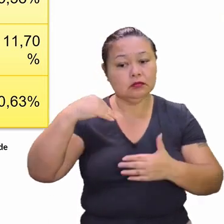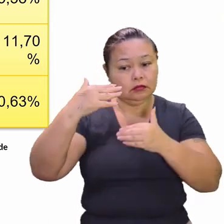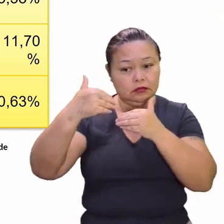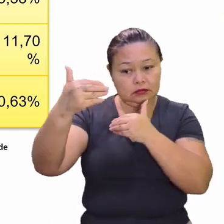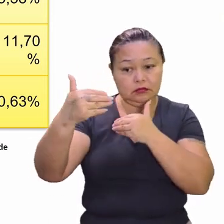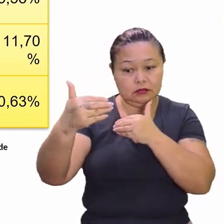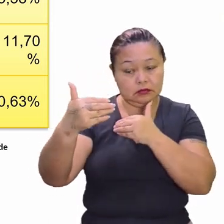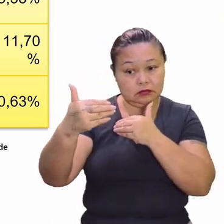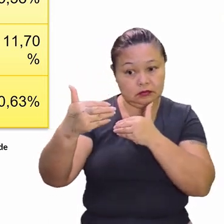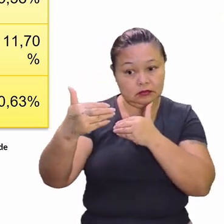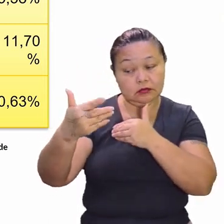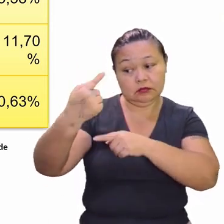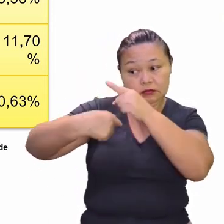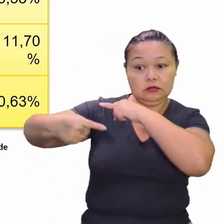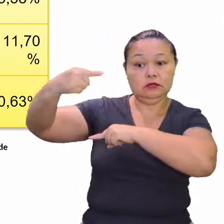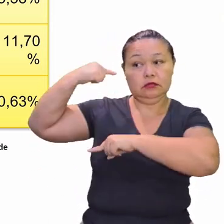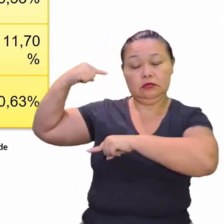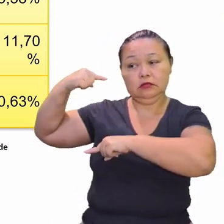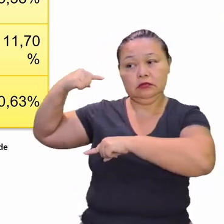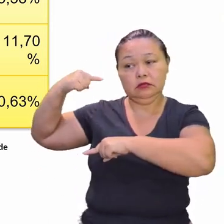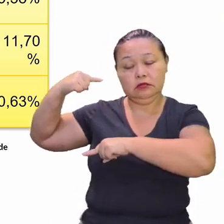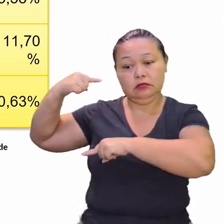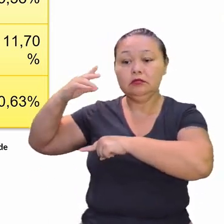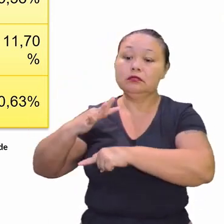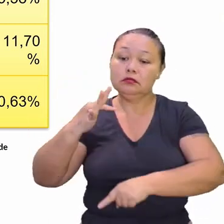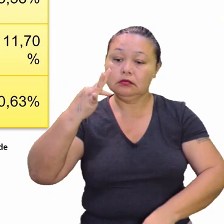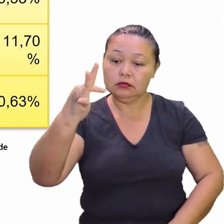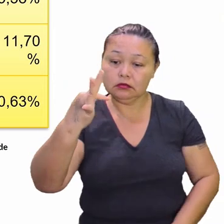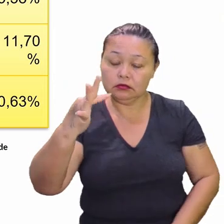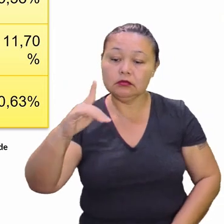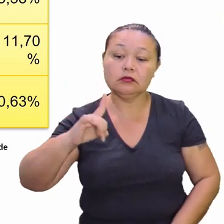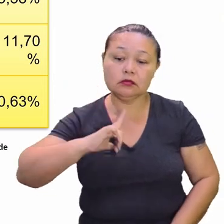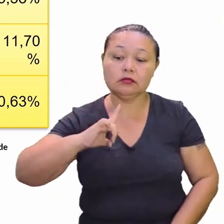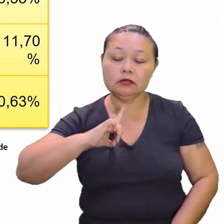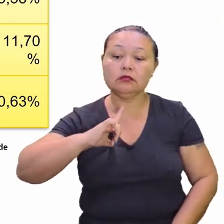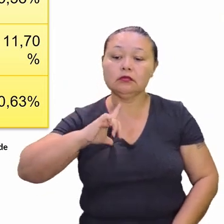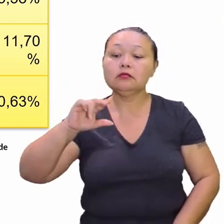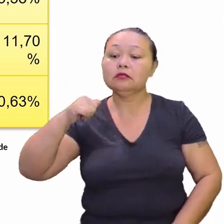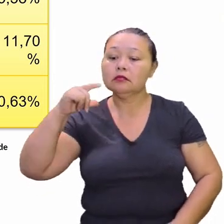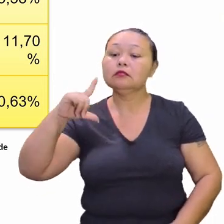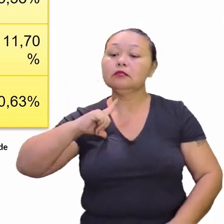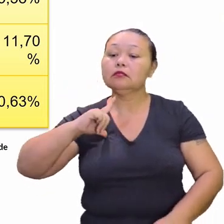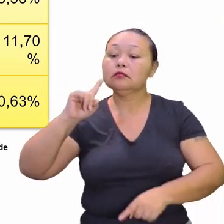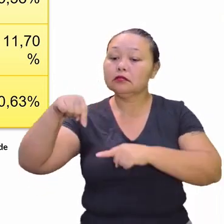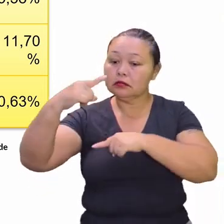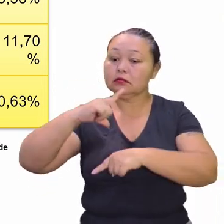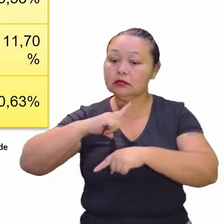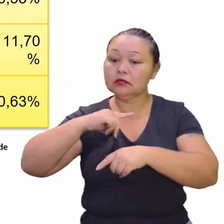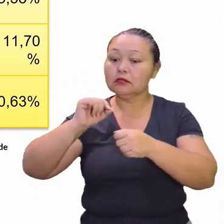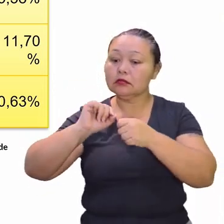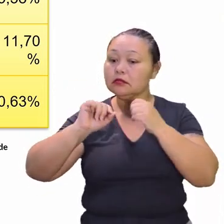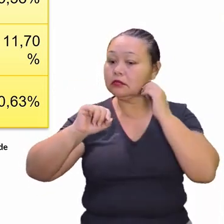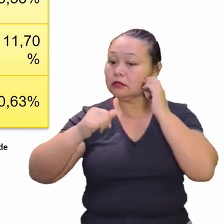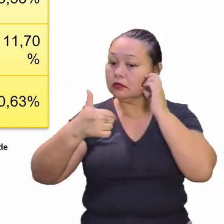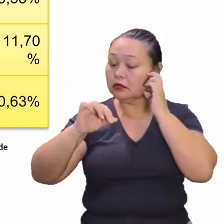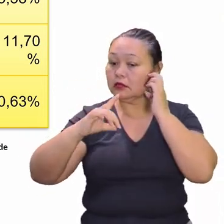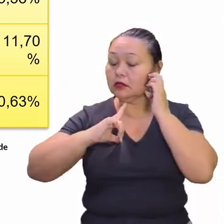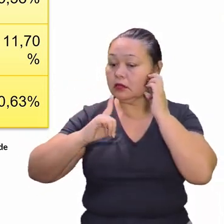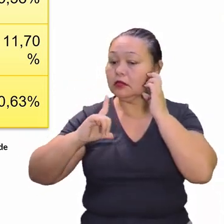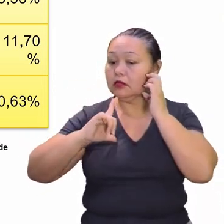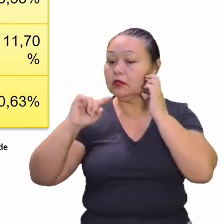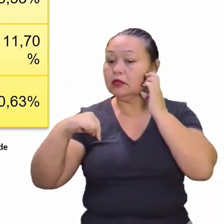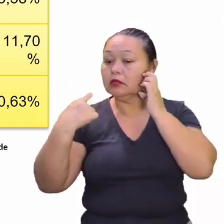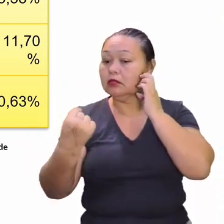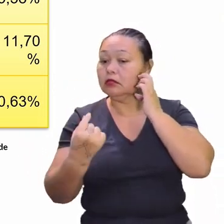anos atrás, né? Estamos falando do futuro. Pode ter certeza que quando a gente ver essa aula, nós vamos estar numa situação